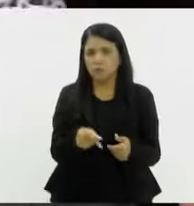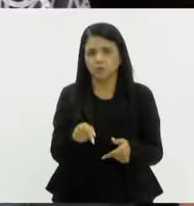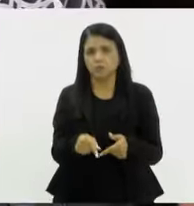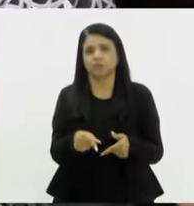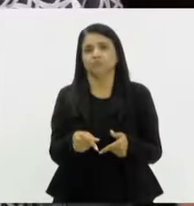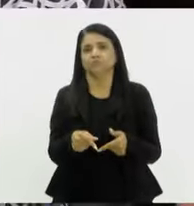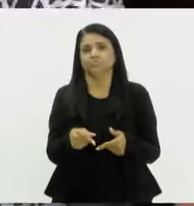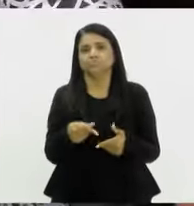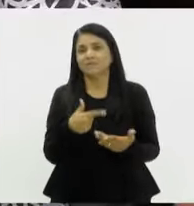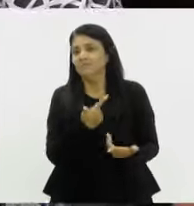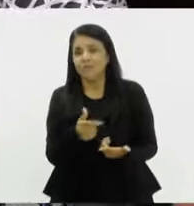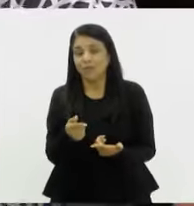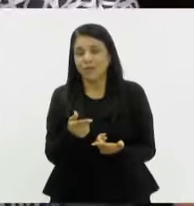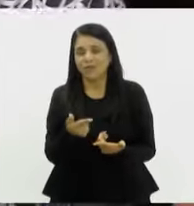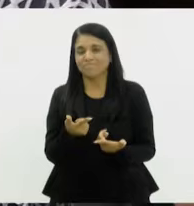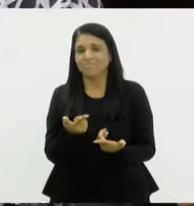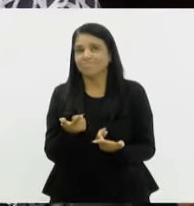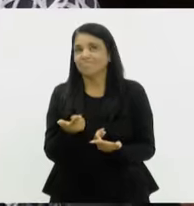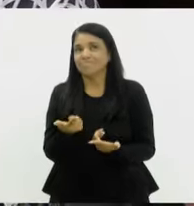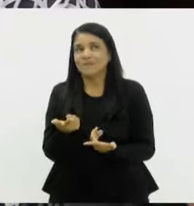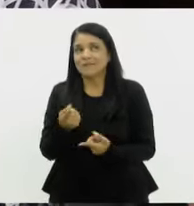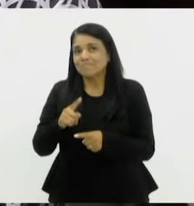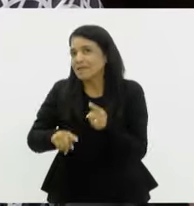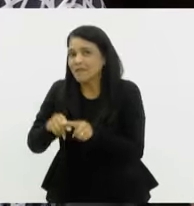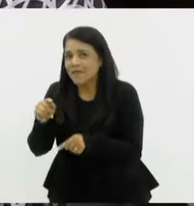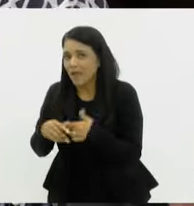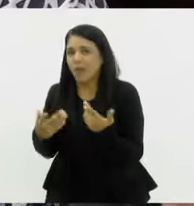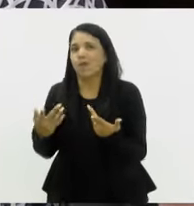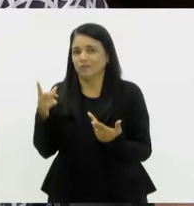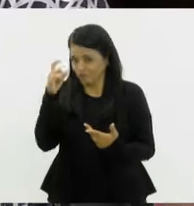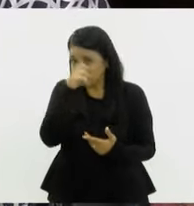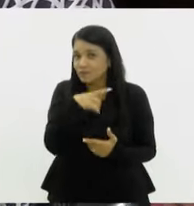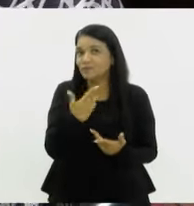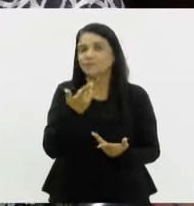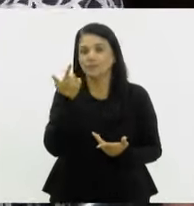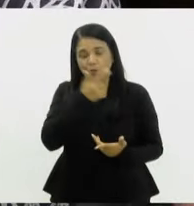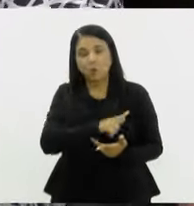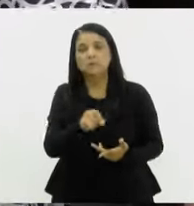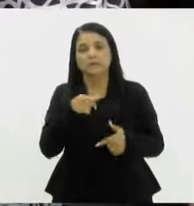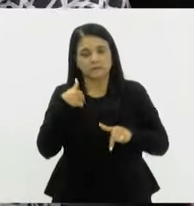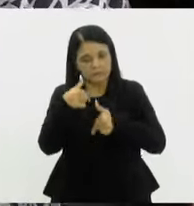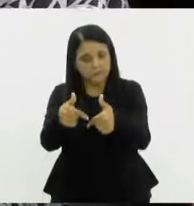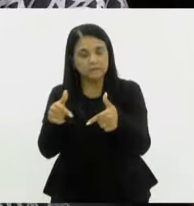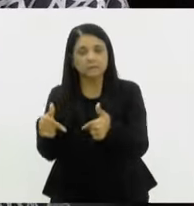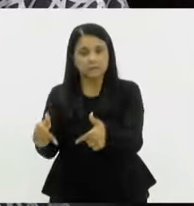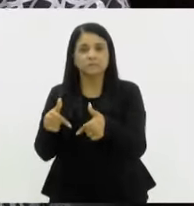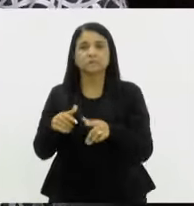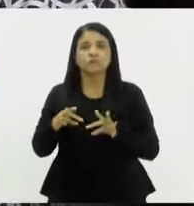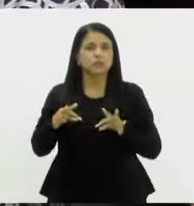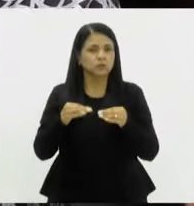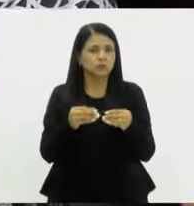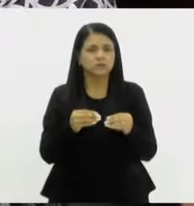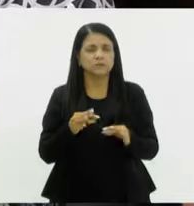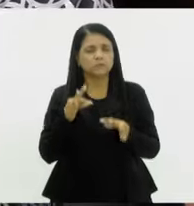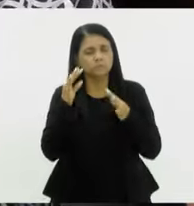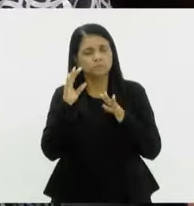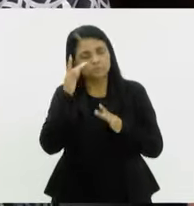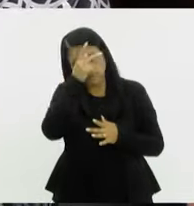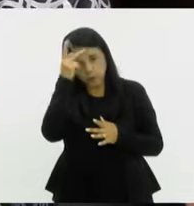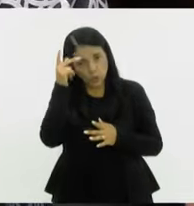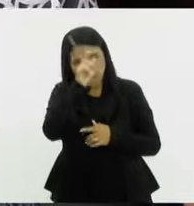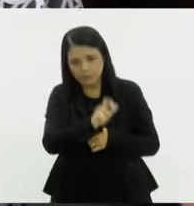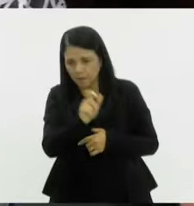ter eu falo mesmo e saudar todo poder judiciário são tantas as pessoas que a gente tem que saudar aqui